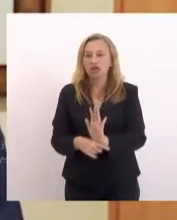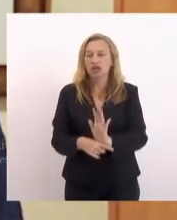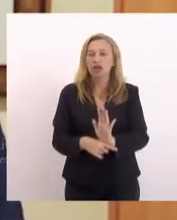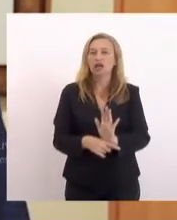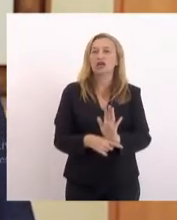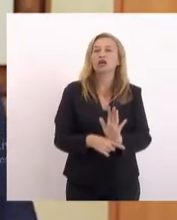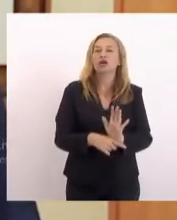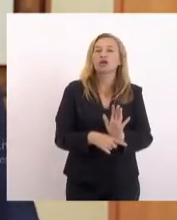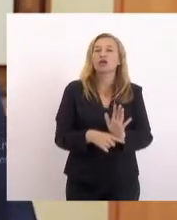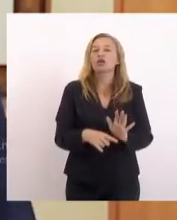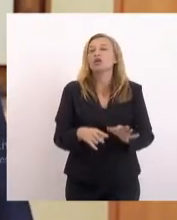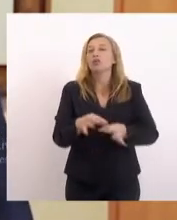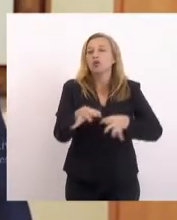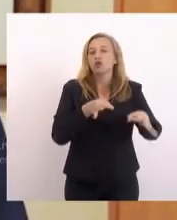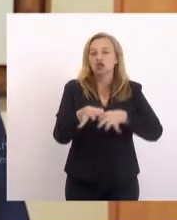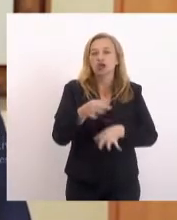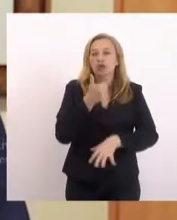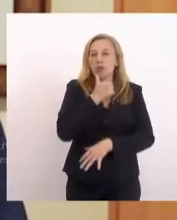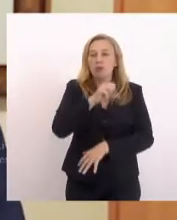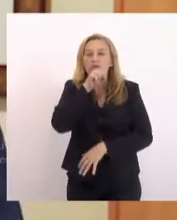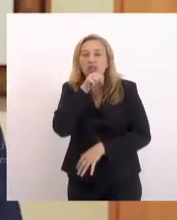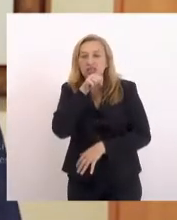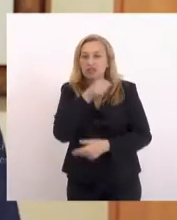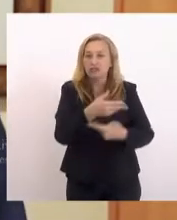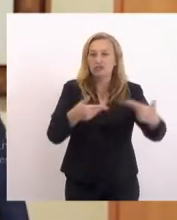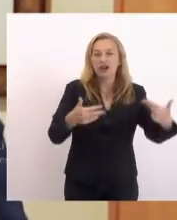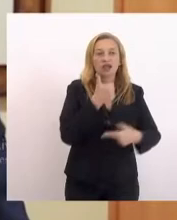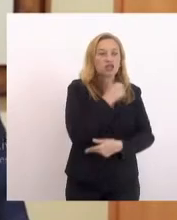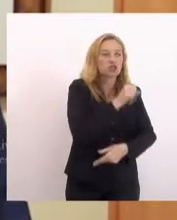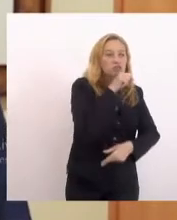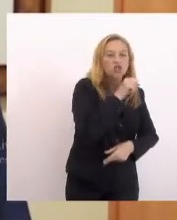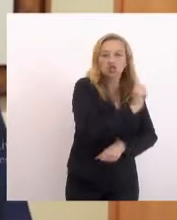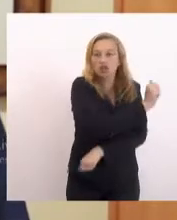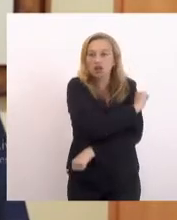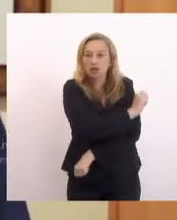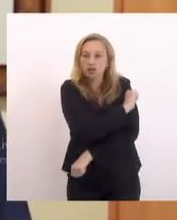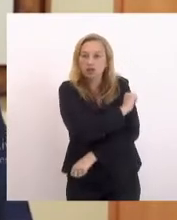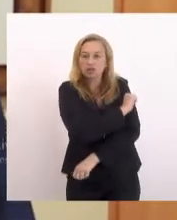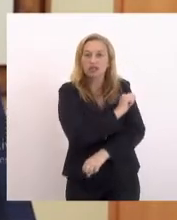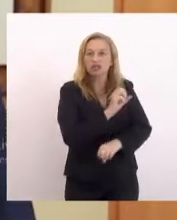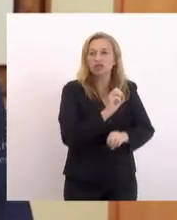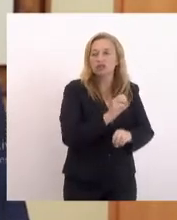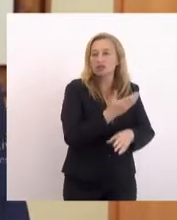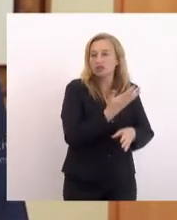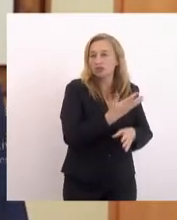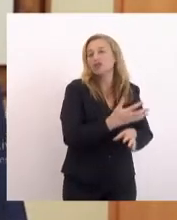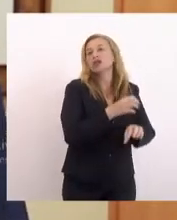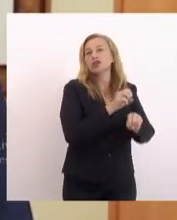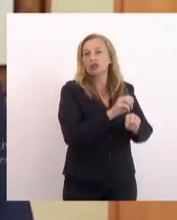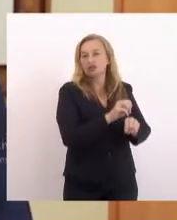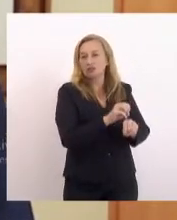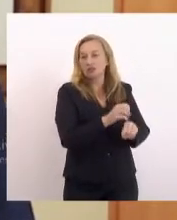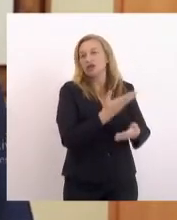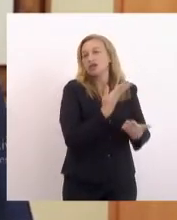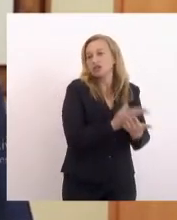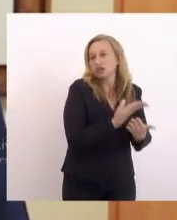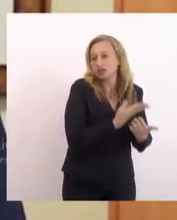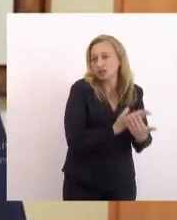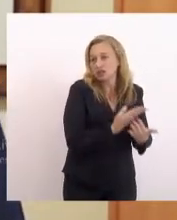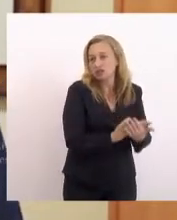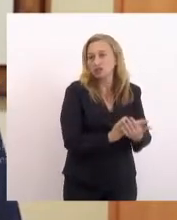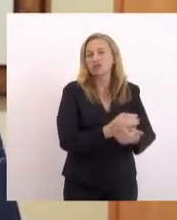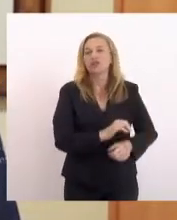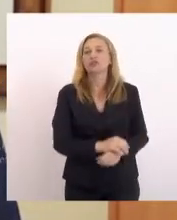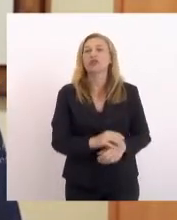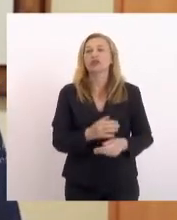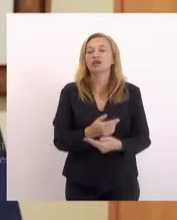projeto Mãe, que conta com mães dos estudantes nas atividades escolares. Na segurança, alcançamos os